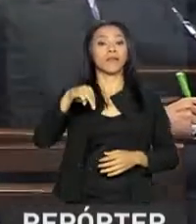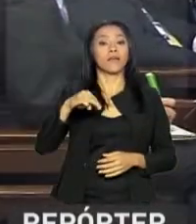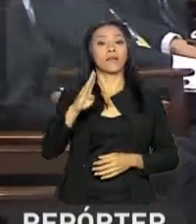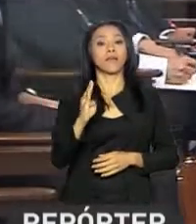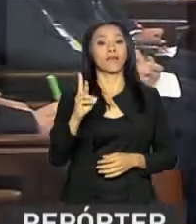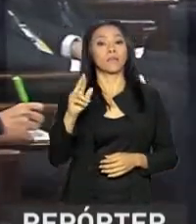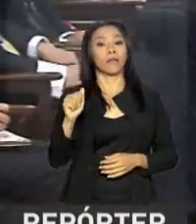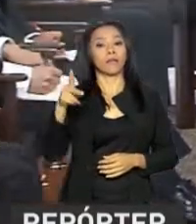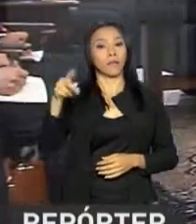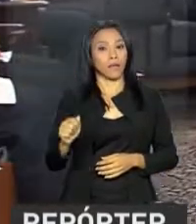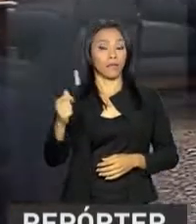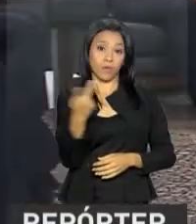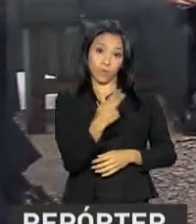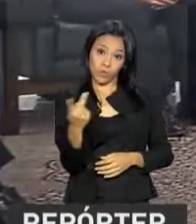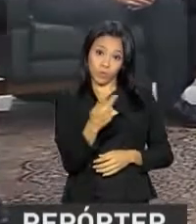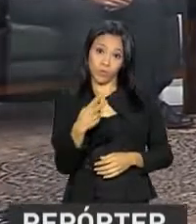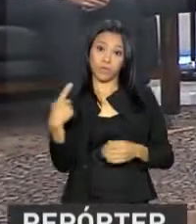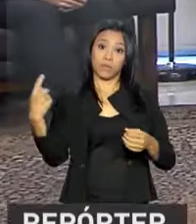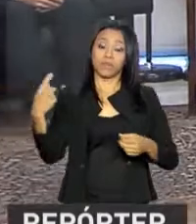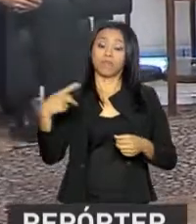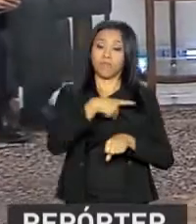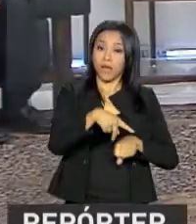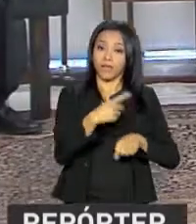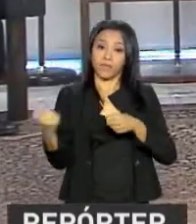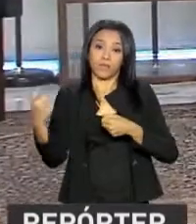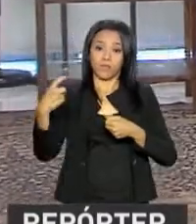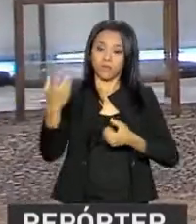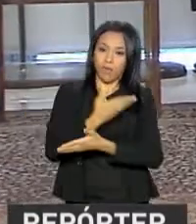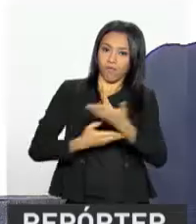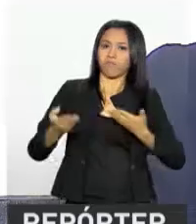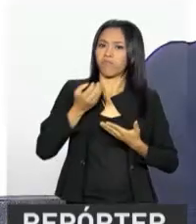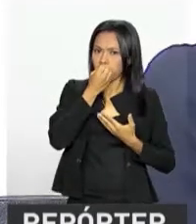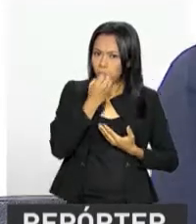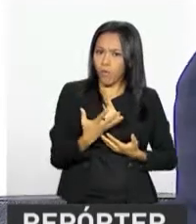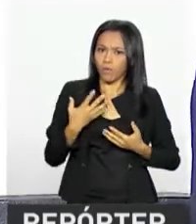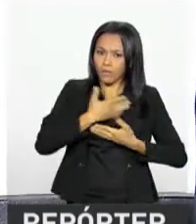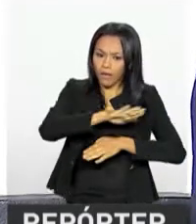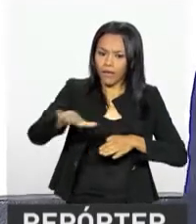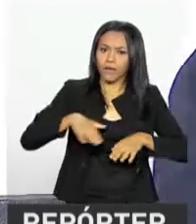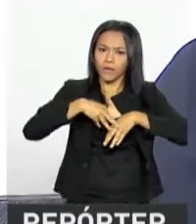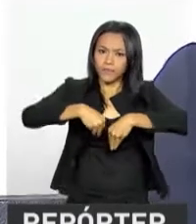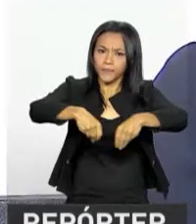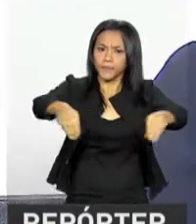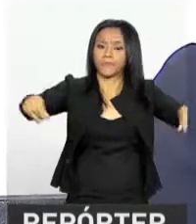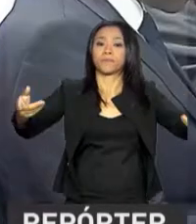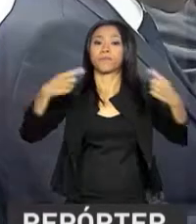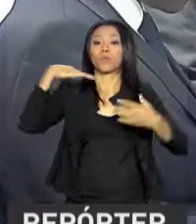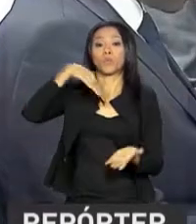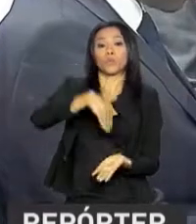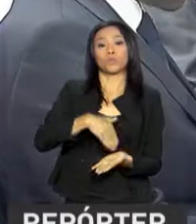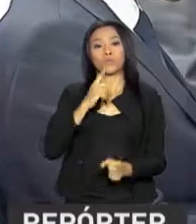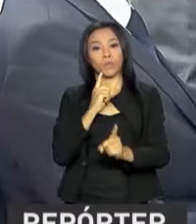que a cooperação entre os dois países avançou muito na agronomia o último encontro do dia foi com o primeiro